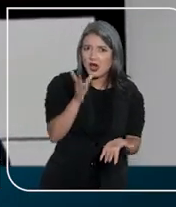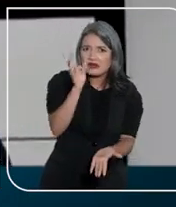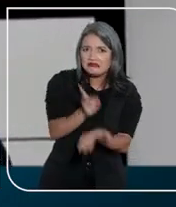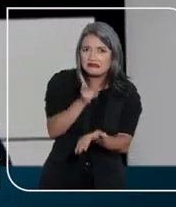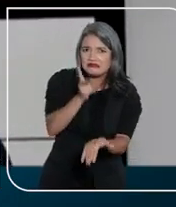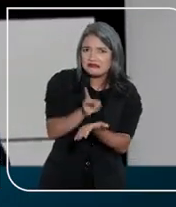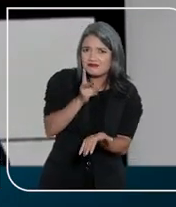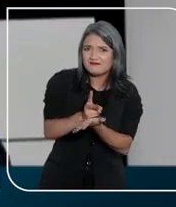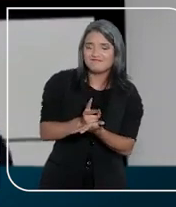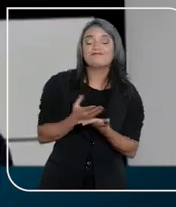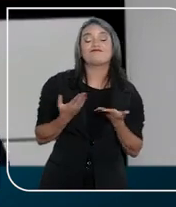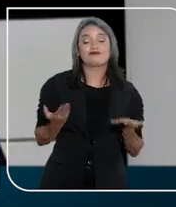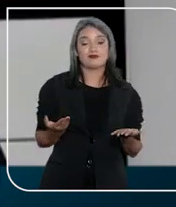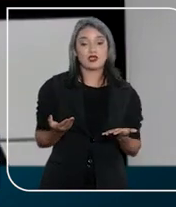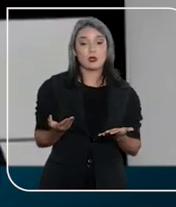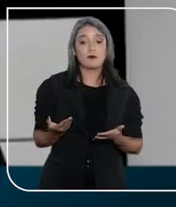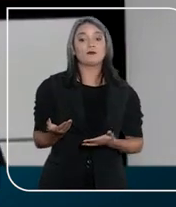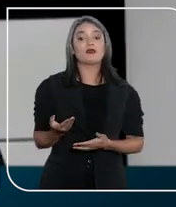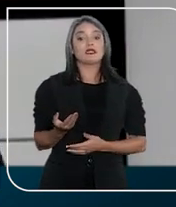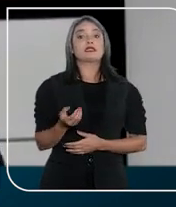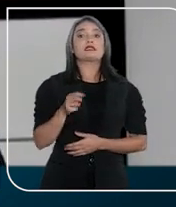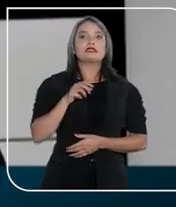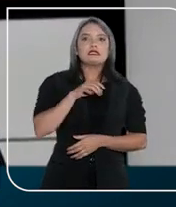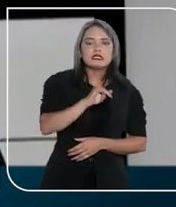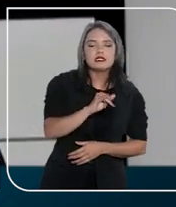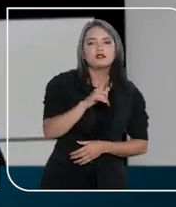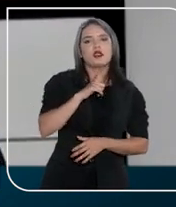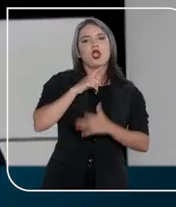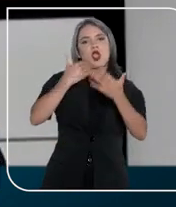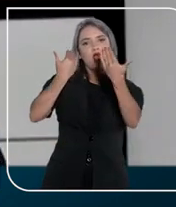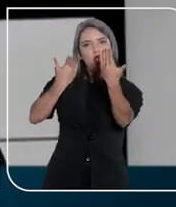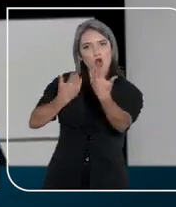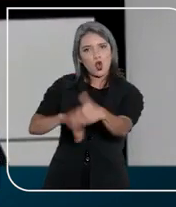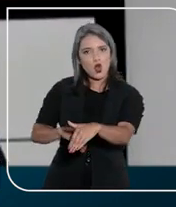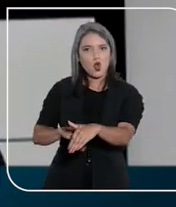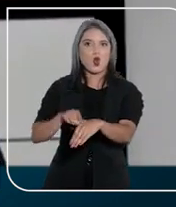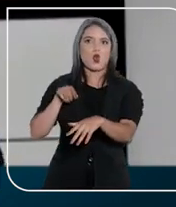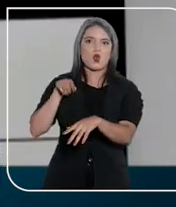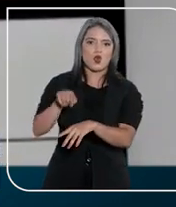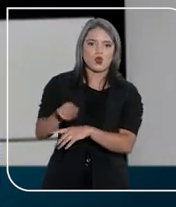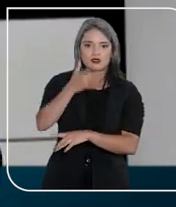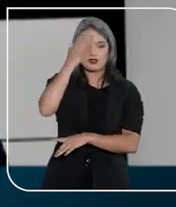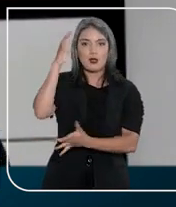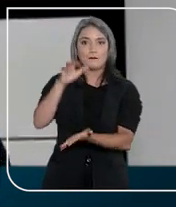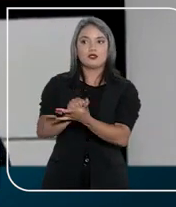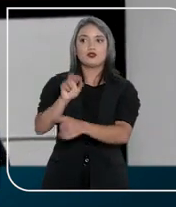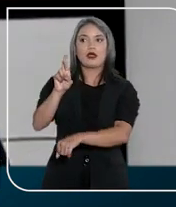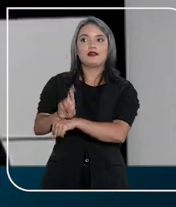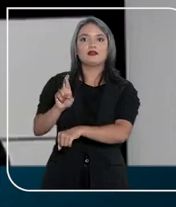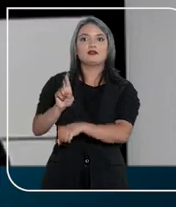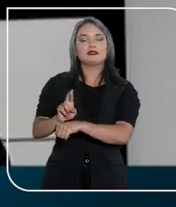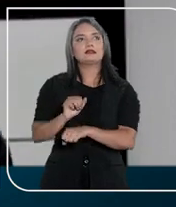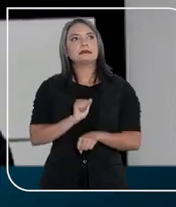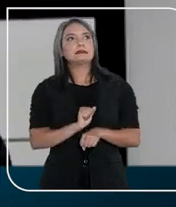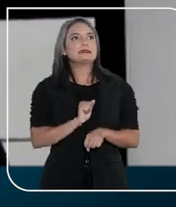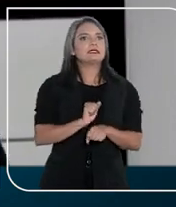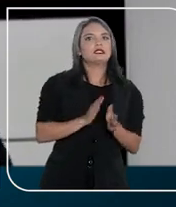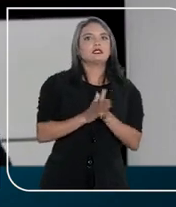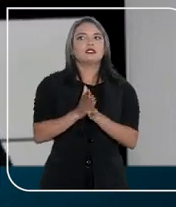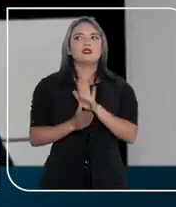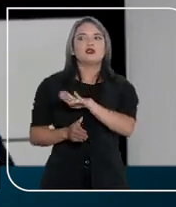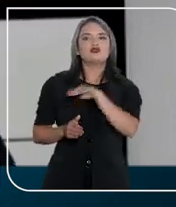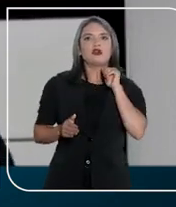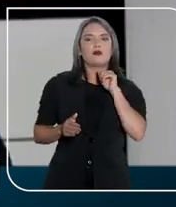Nesse caso, se eu tivesse realizado algum concurso público e alguém estivesse na fila aguardando ser contratado, e ele